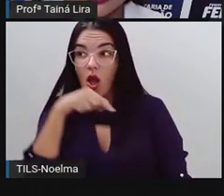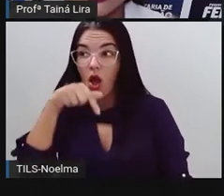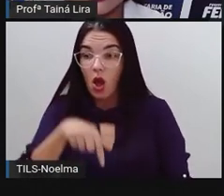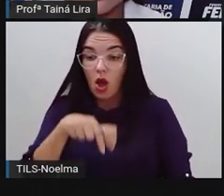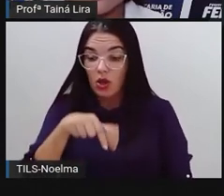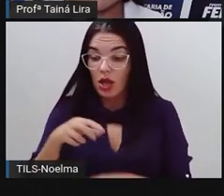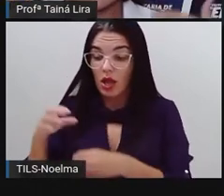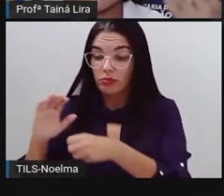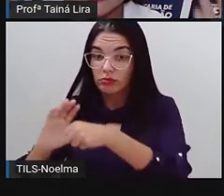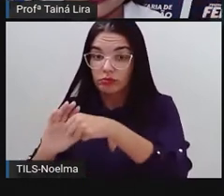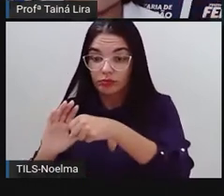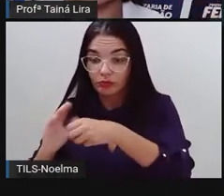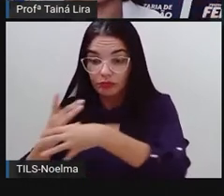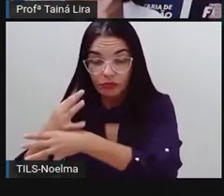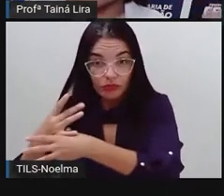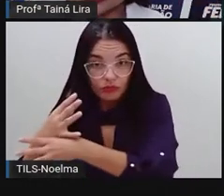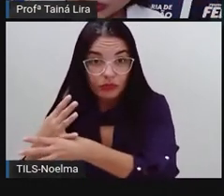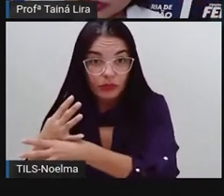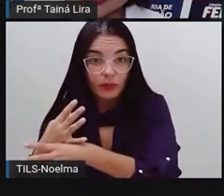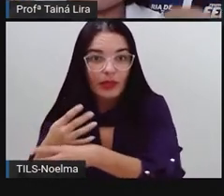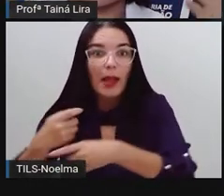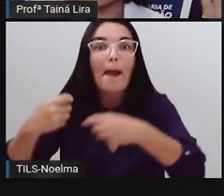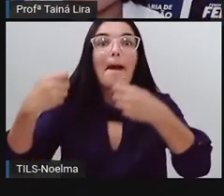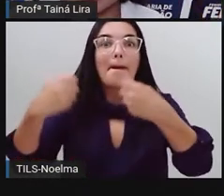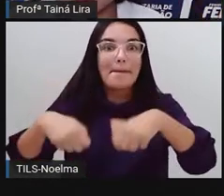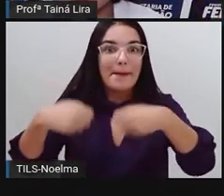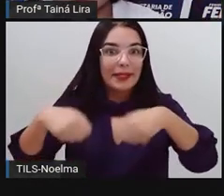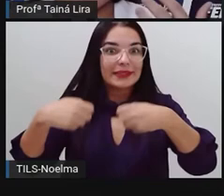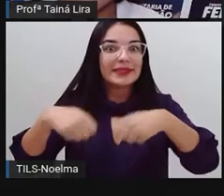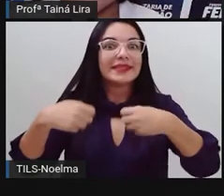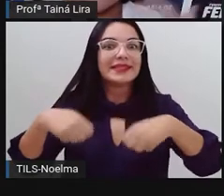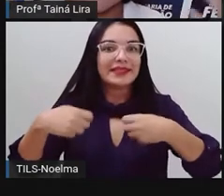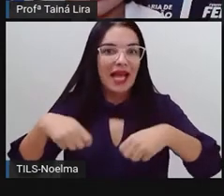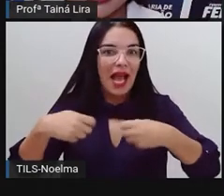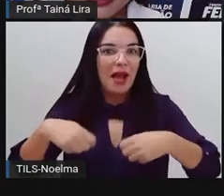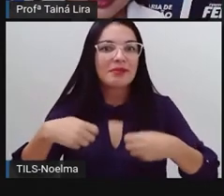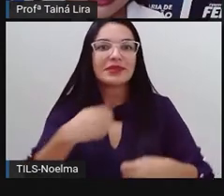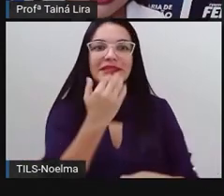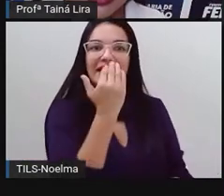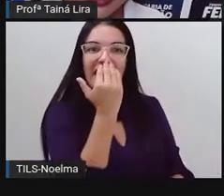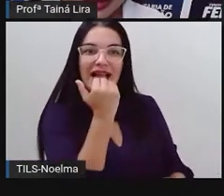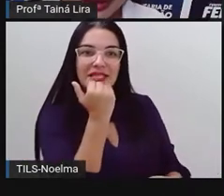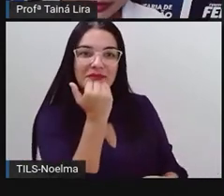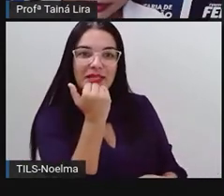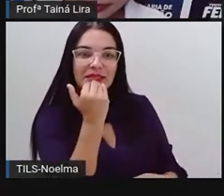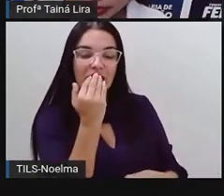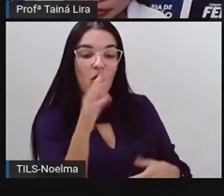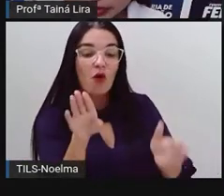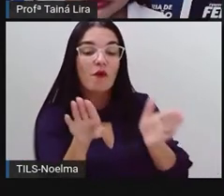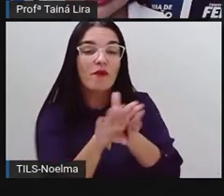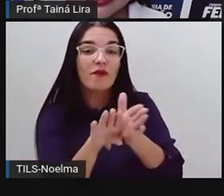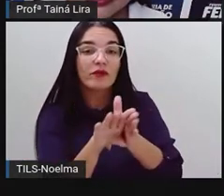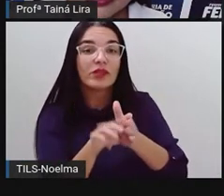que mora na zona urbana nós dependemos dos produtos que vendo e para nossa alimentação certo